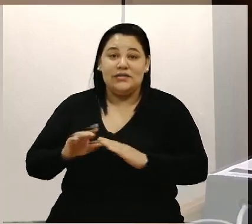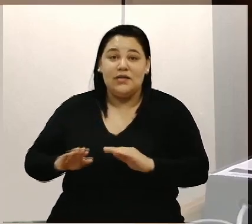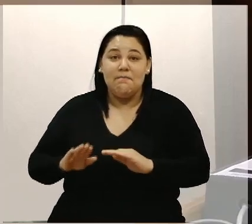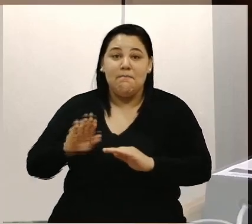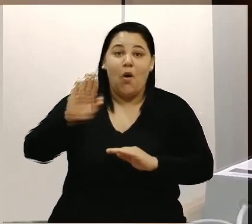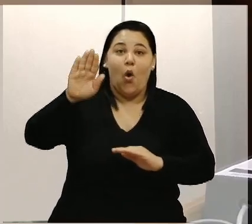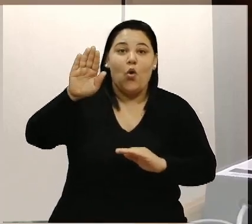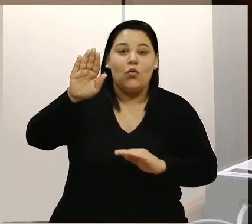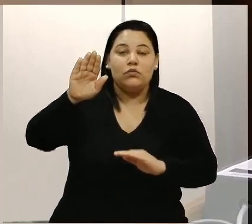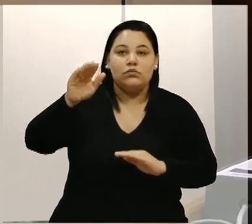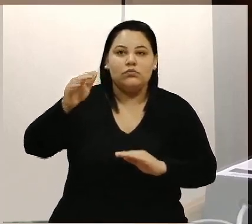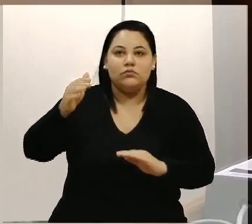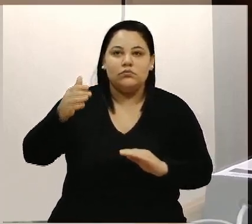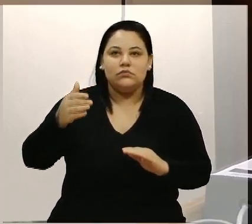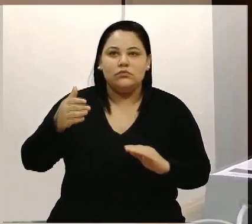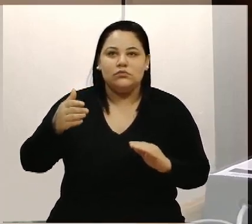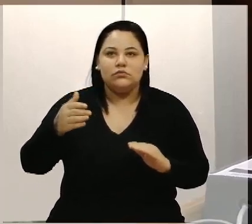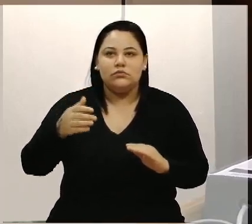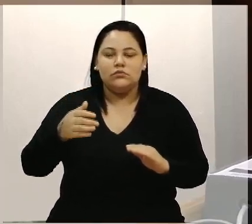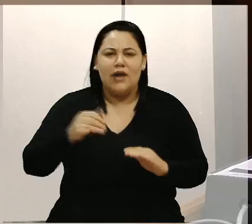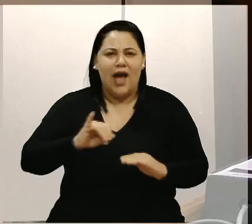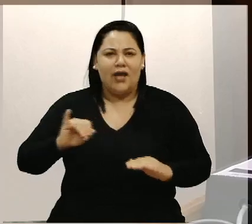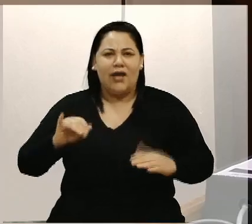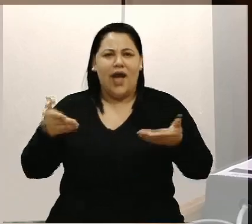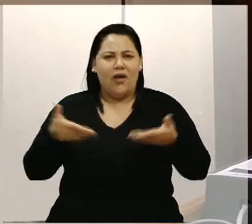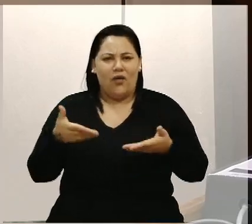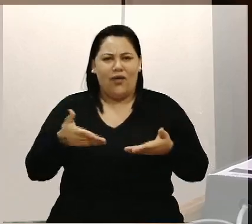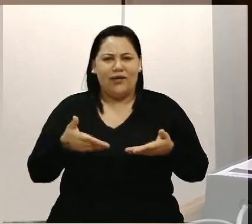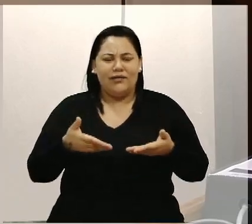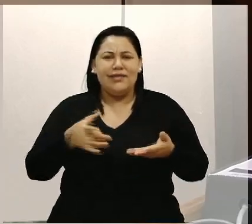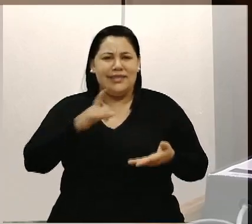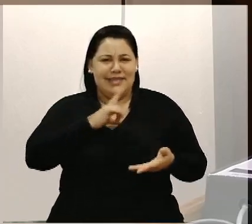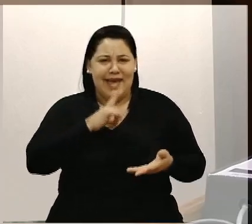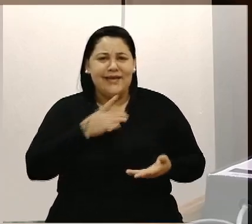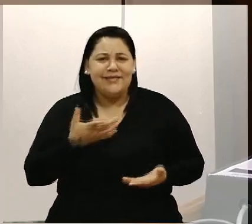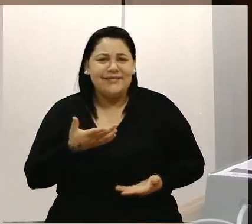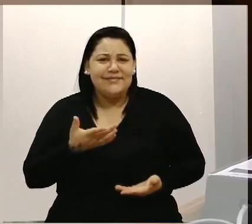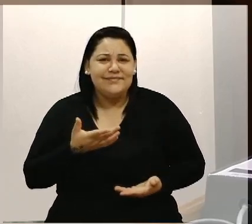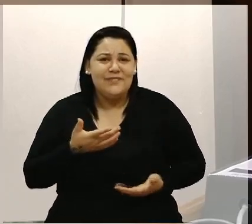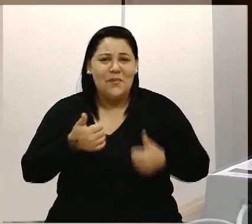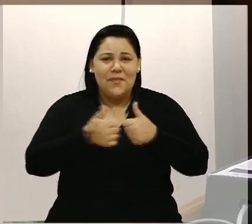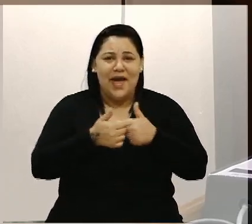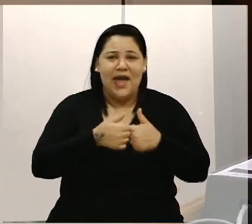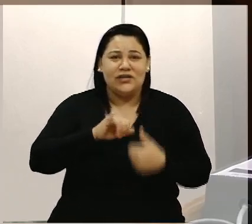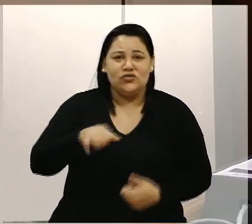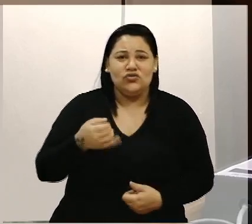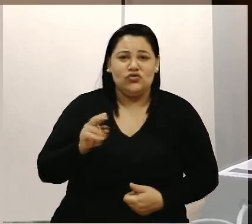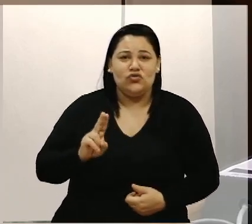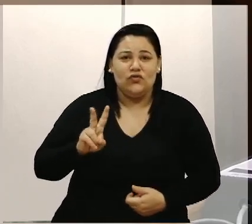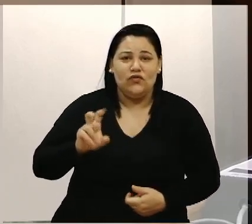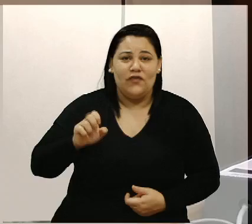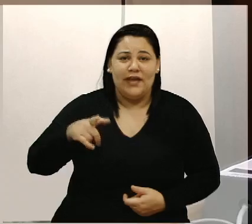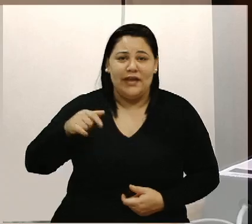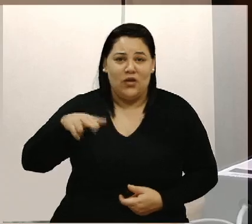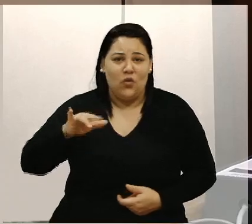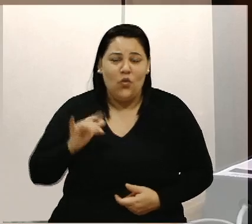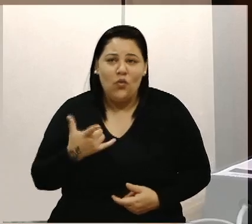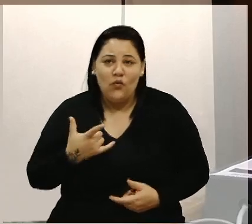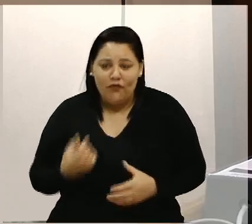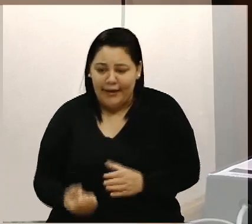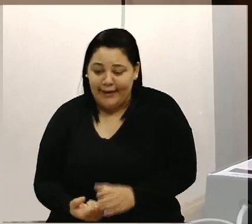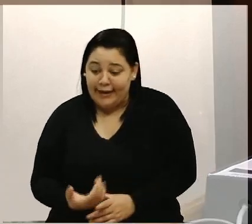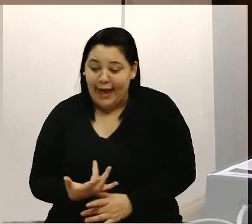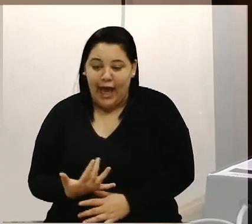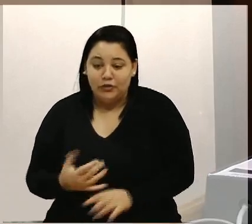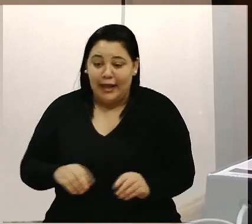morro. Aí, do nada, surge o quebra-mola lá. Acho que nasceu do chão, só pode. Porque não pode, a lei